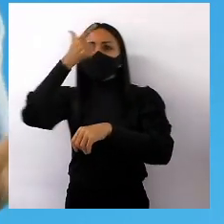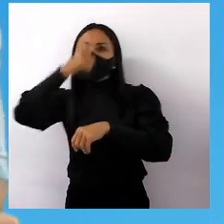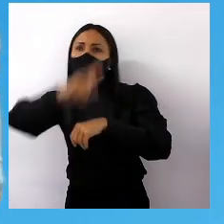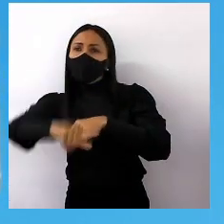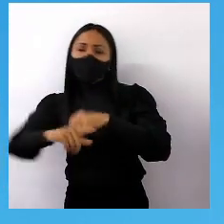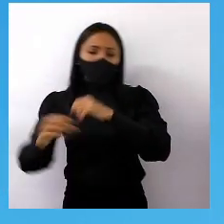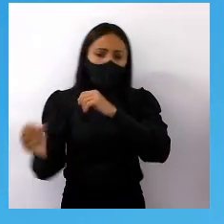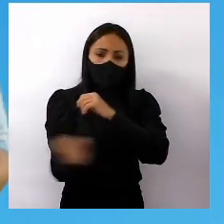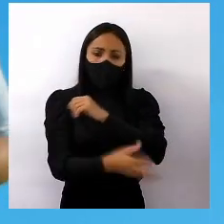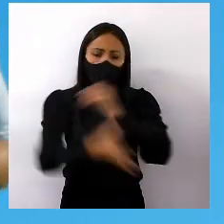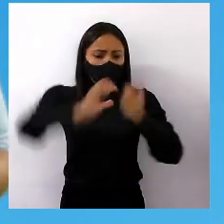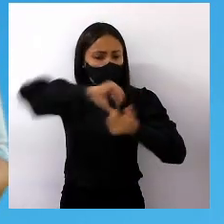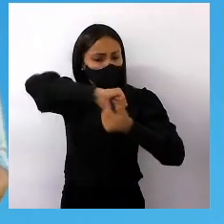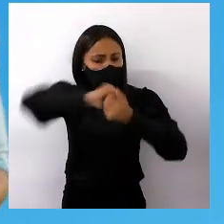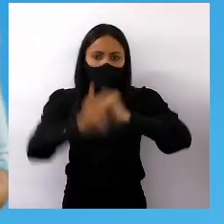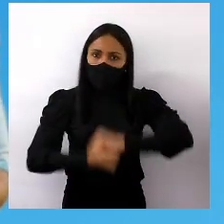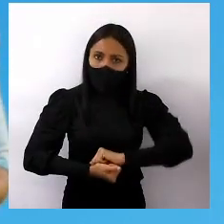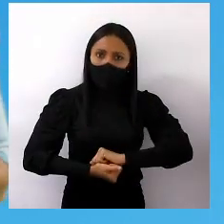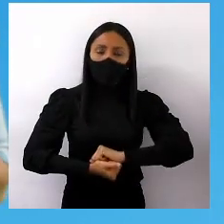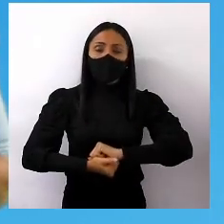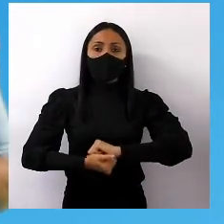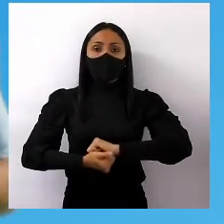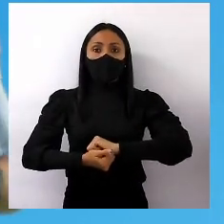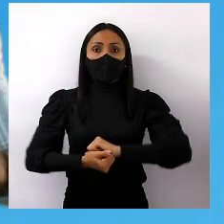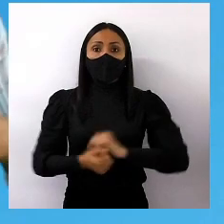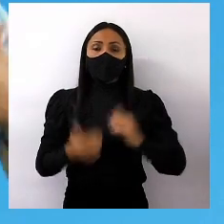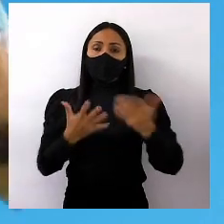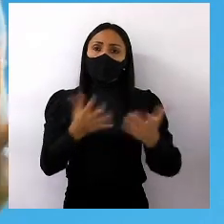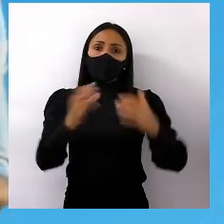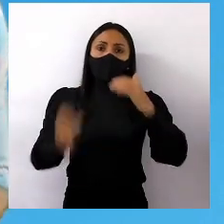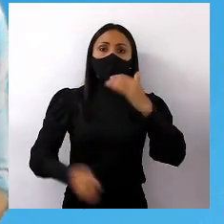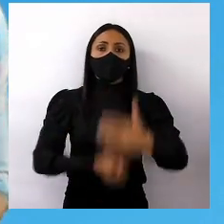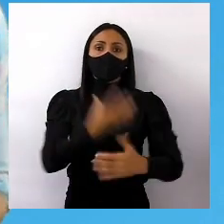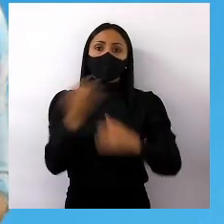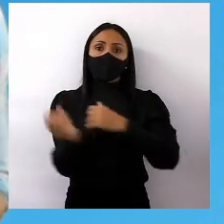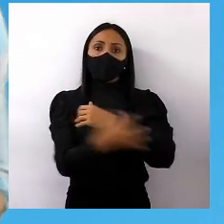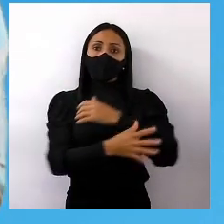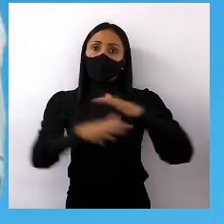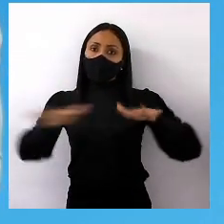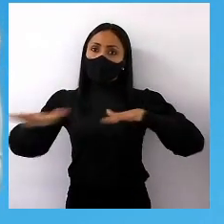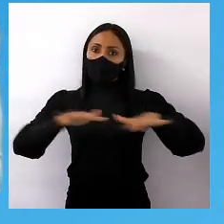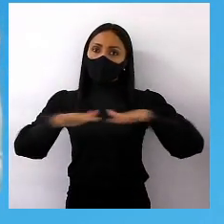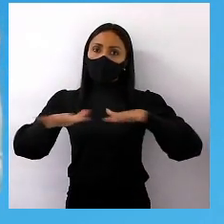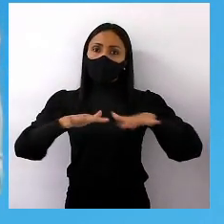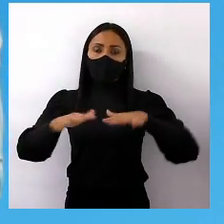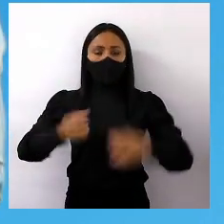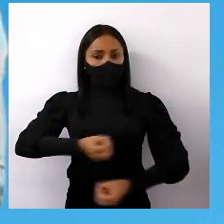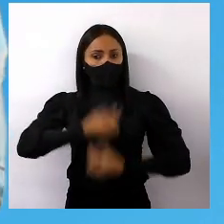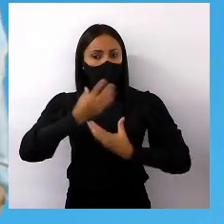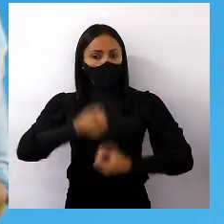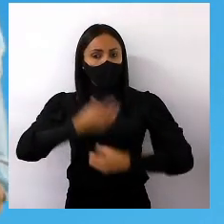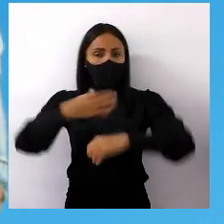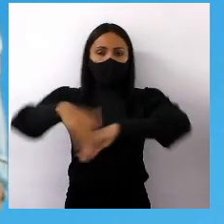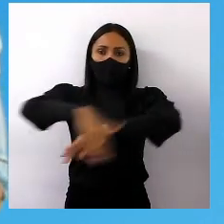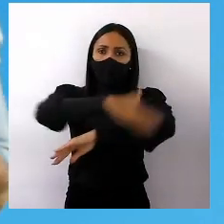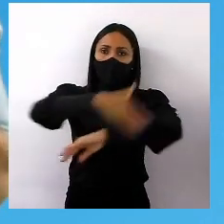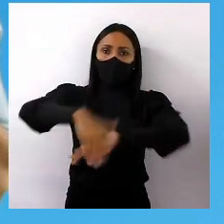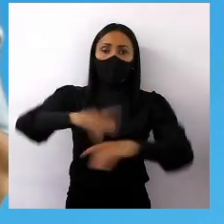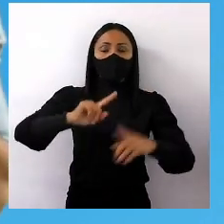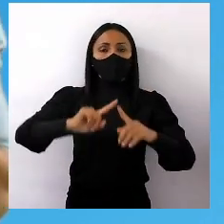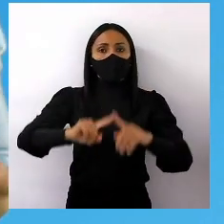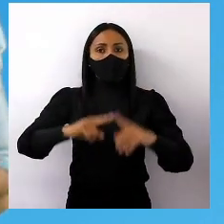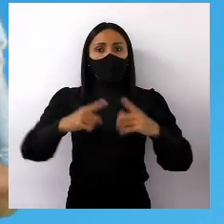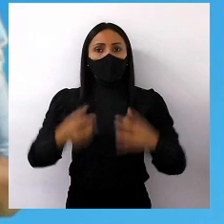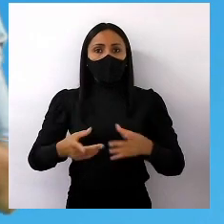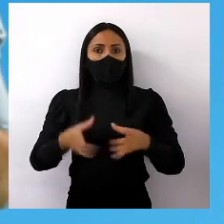forma adaptada, né, recriada, e aí surge um novo movimento, inspirado na rua, mas carregado